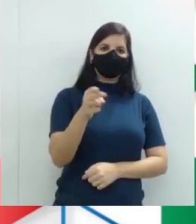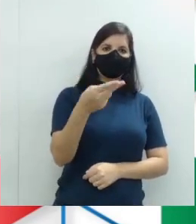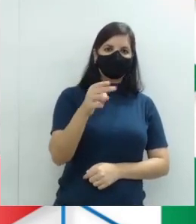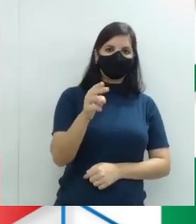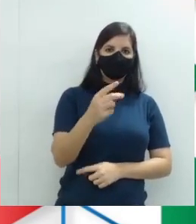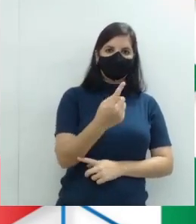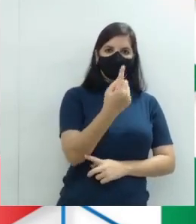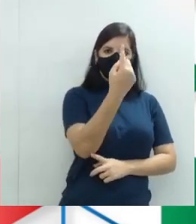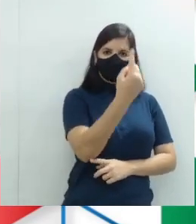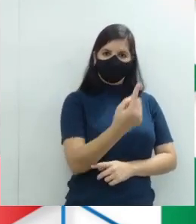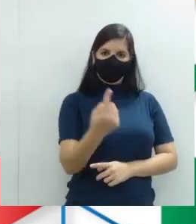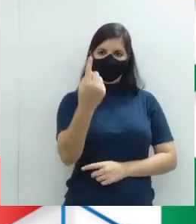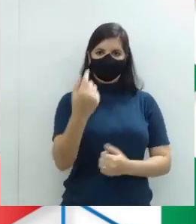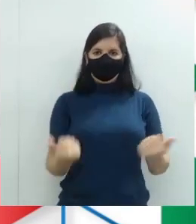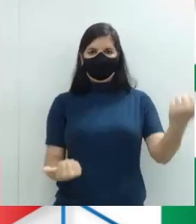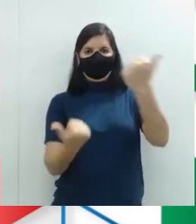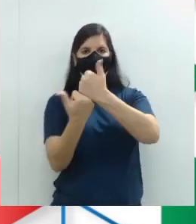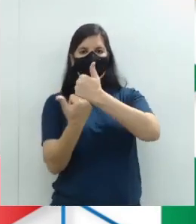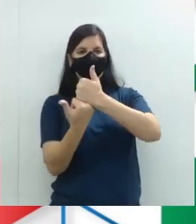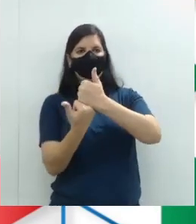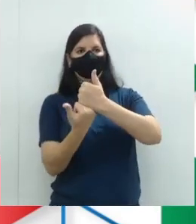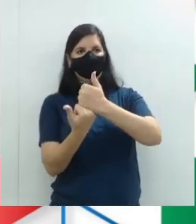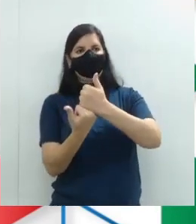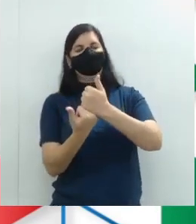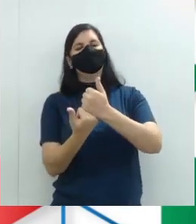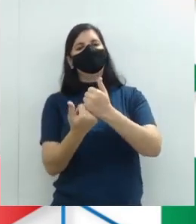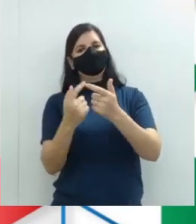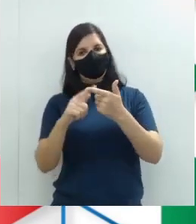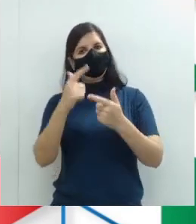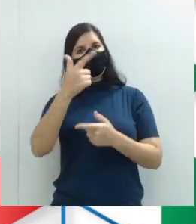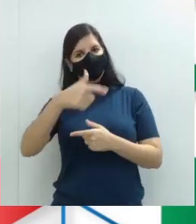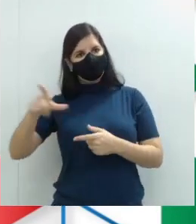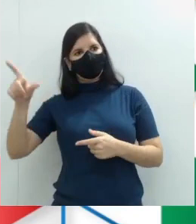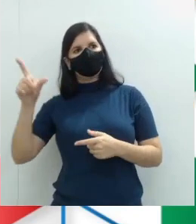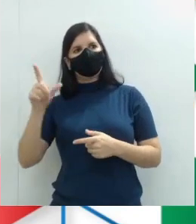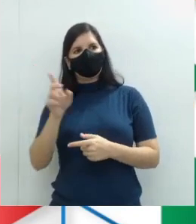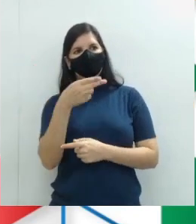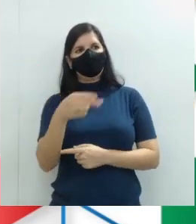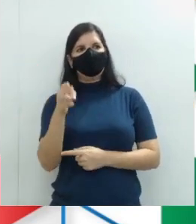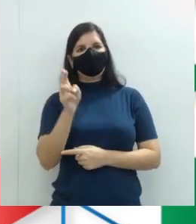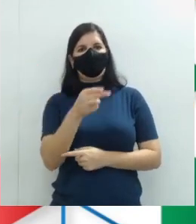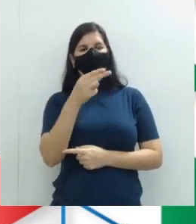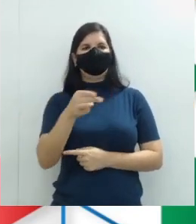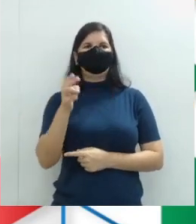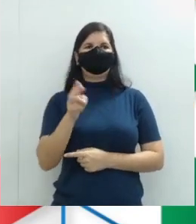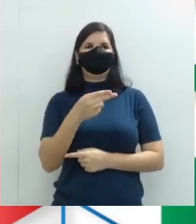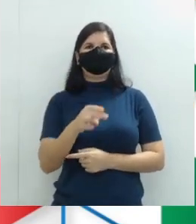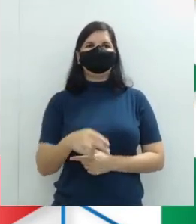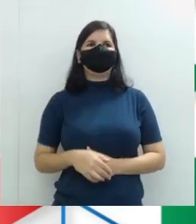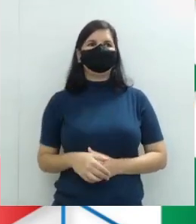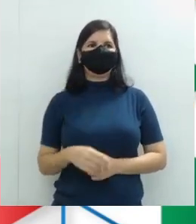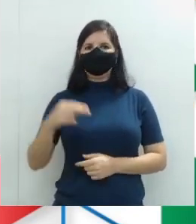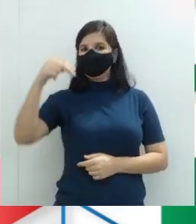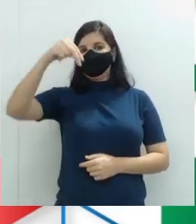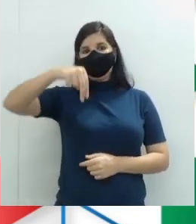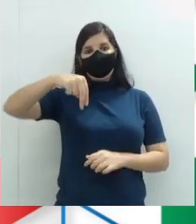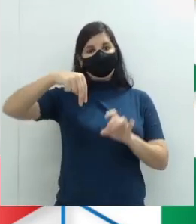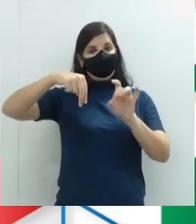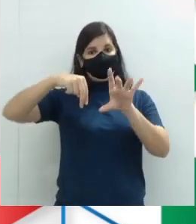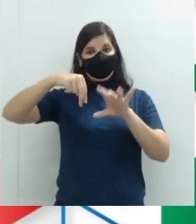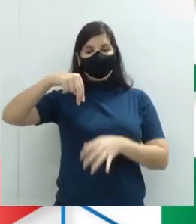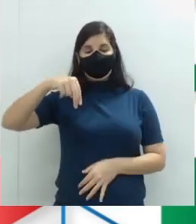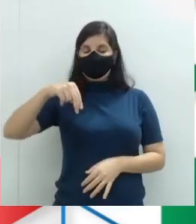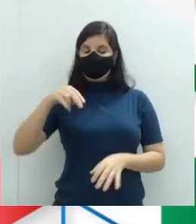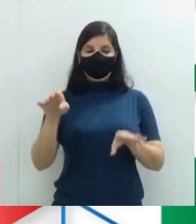tanto substituo esse N aí, como eu substituo o outro N que está na igualdade, cara. É N. Ambos